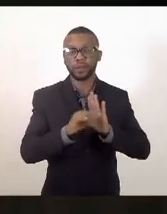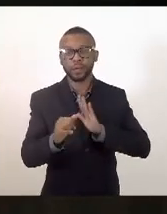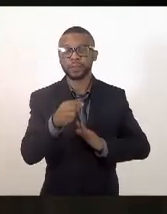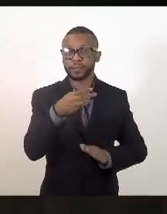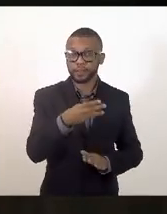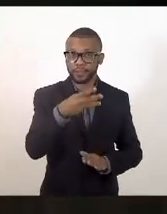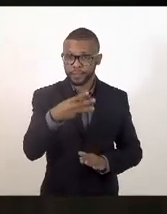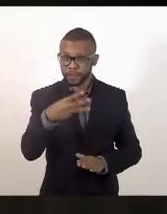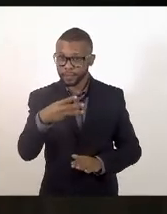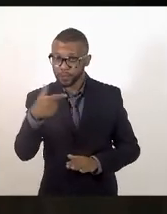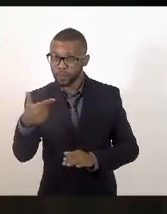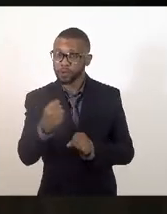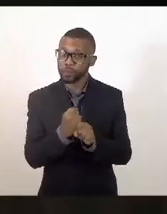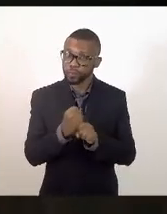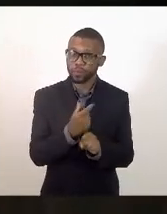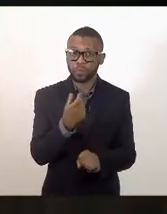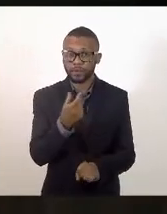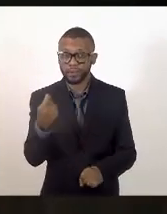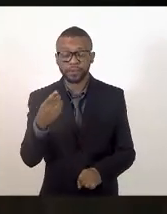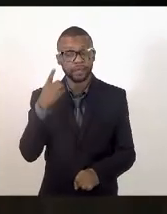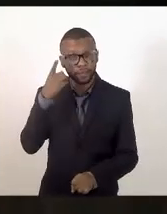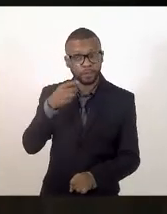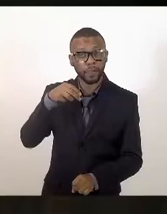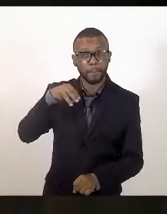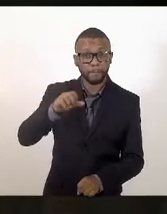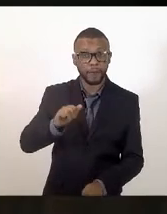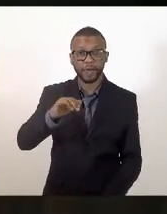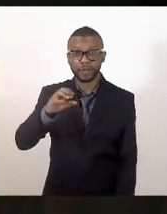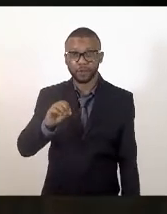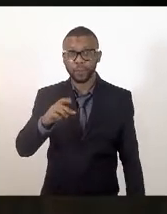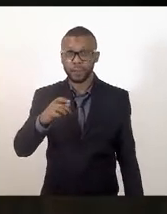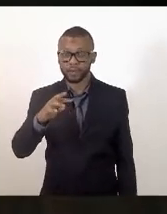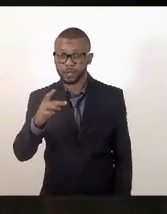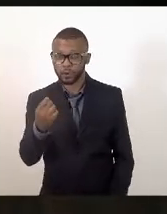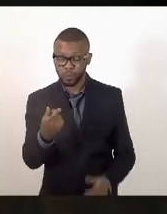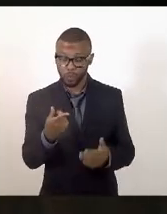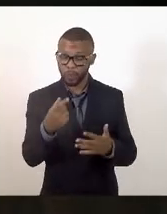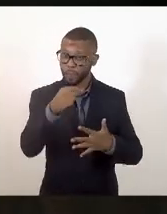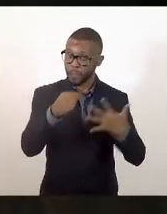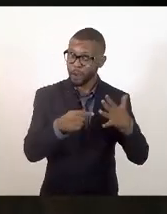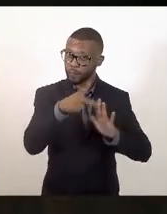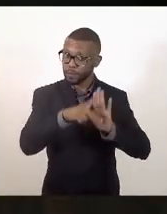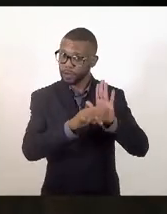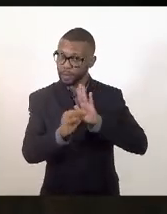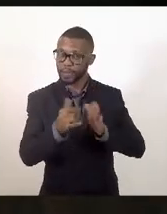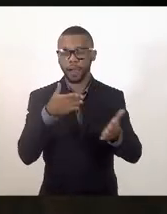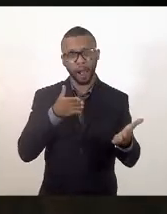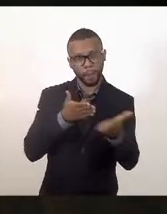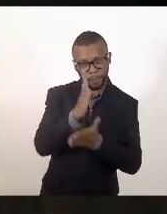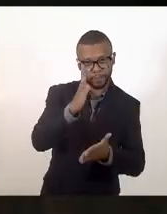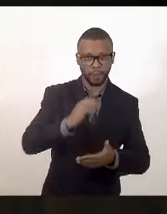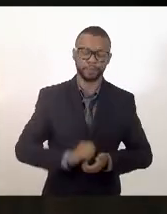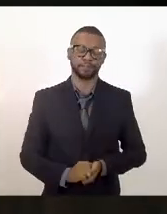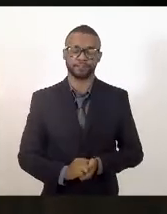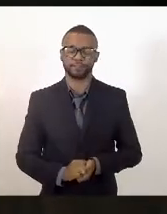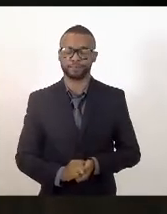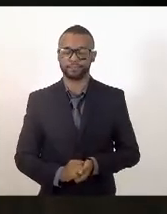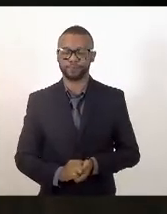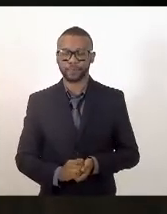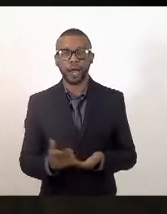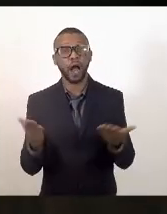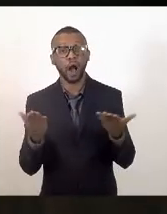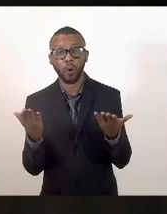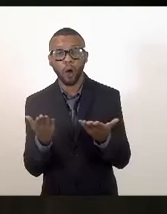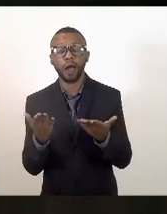3332 de 2020, deputado Márcio Pacheco, senhores que aprovam, maneiras como estão aprovados. Presidência, chama a atenção antes de agora se encerrar,